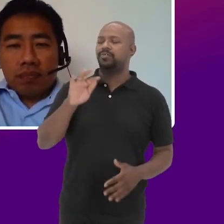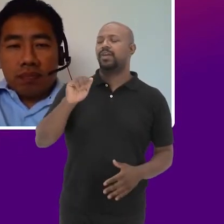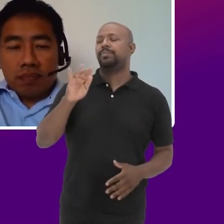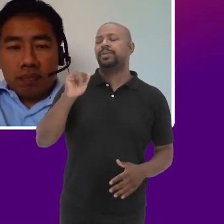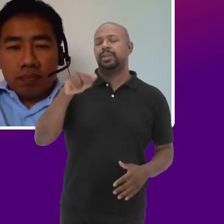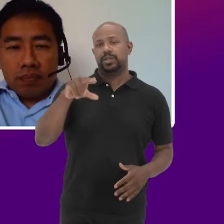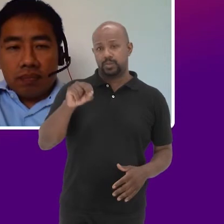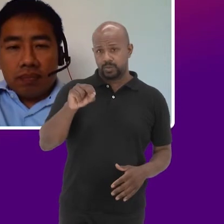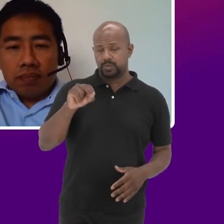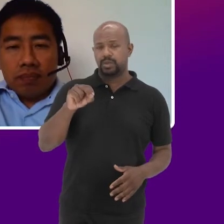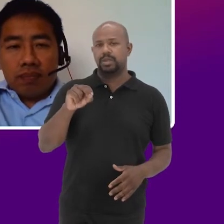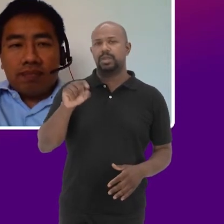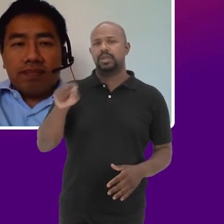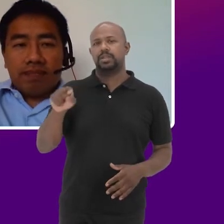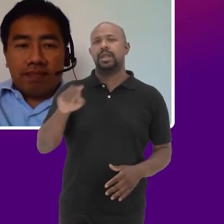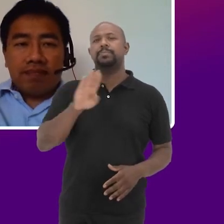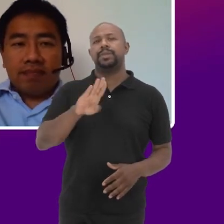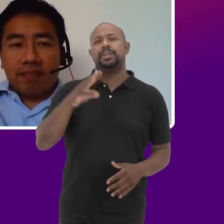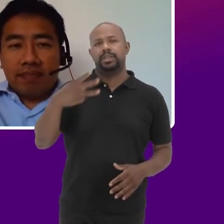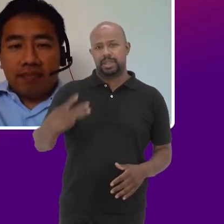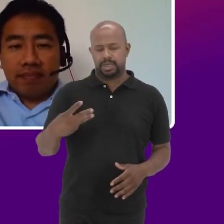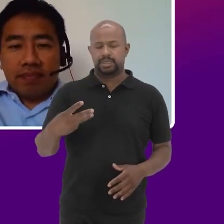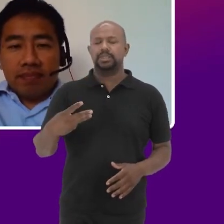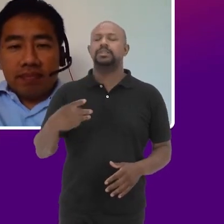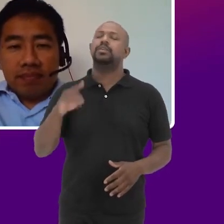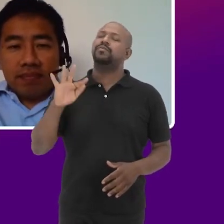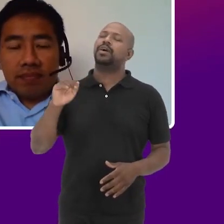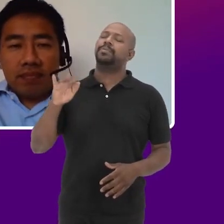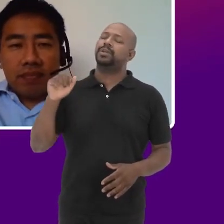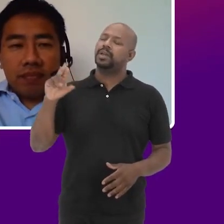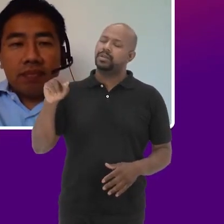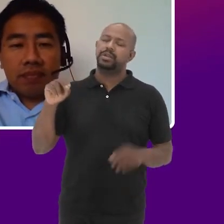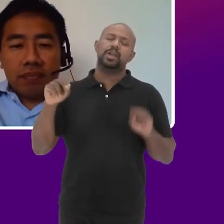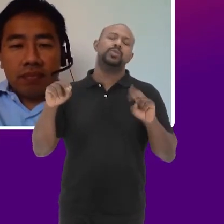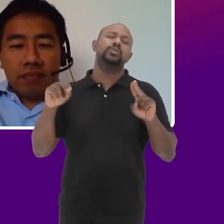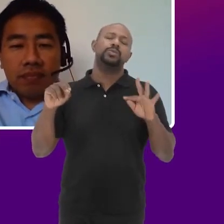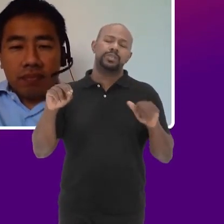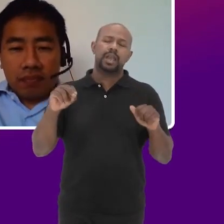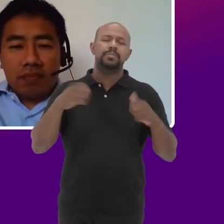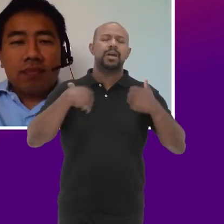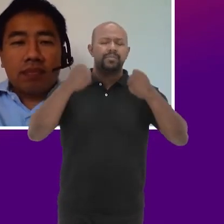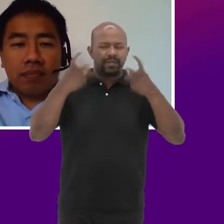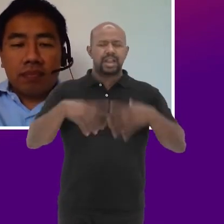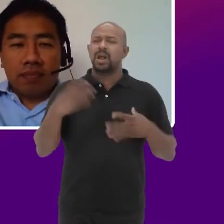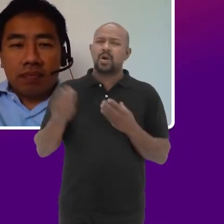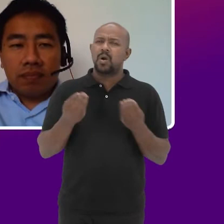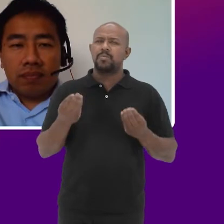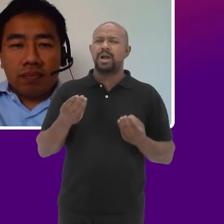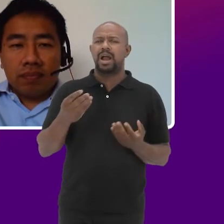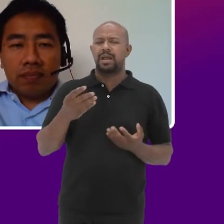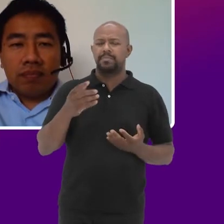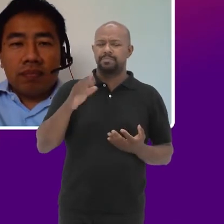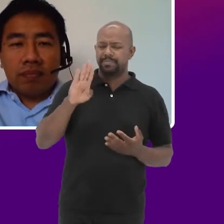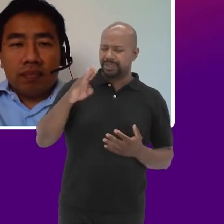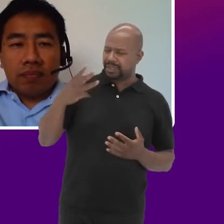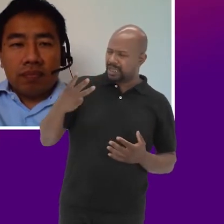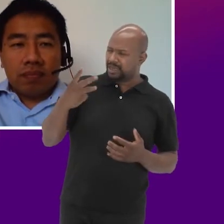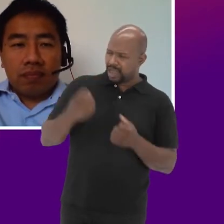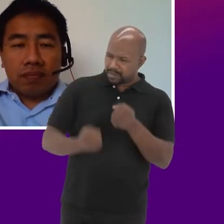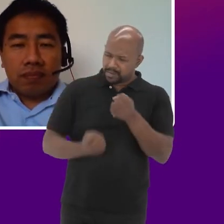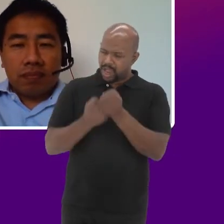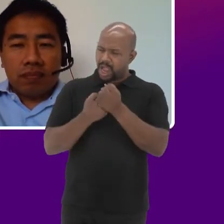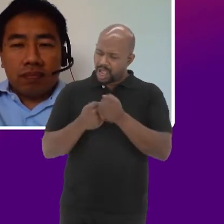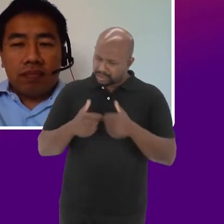ao Fabiano, da B3, né, o Fabiano Iassuda, para nos falar um pouco, né, como a B3 vem apoiando